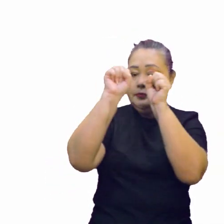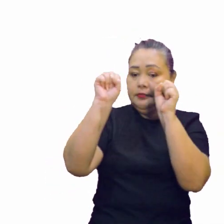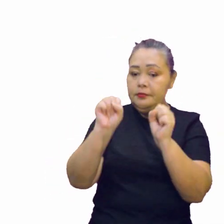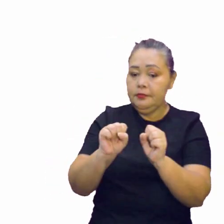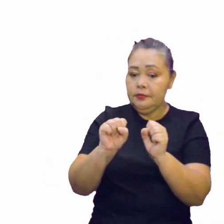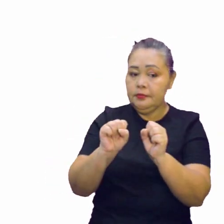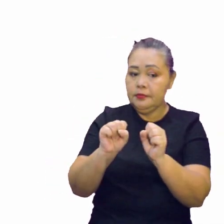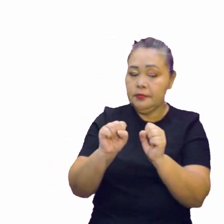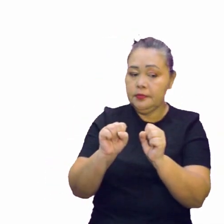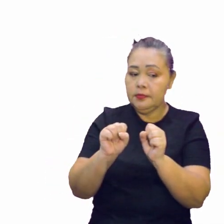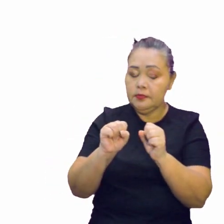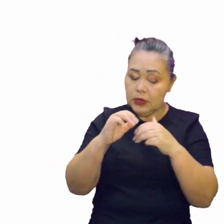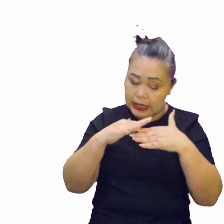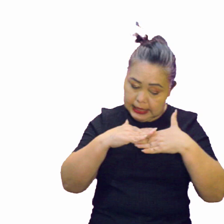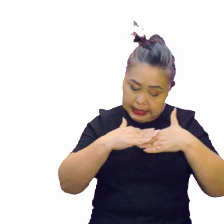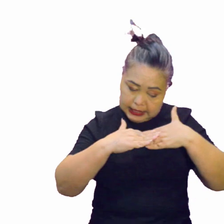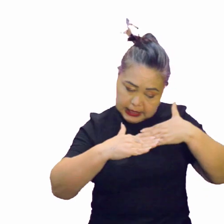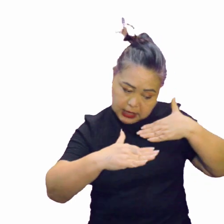inclinado,